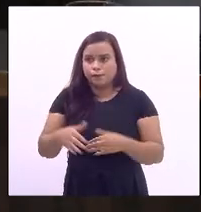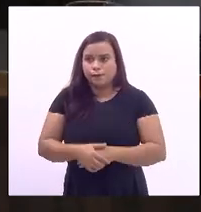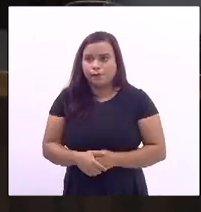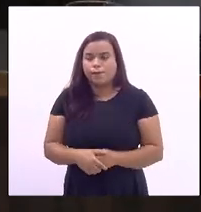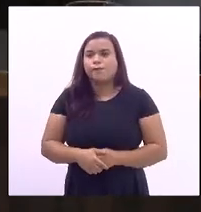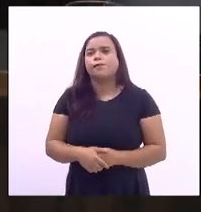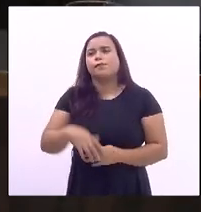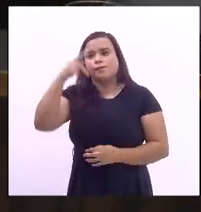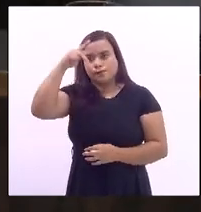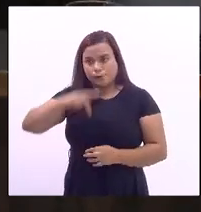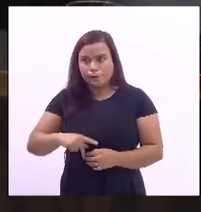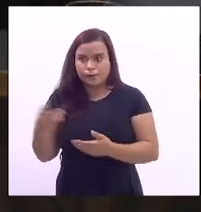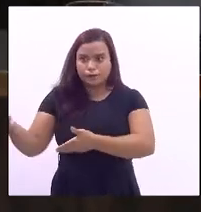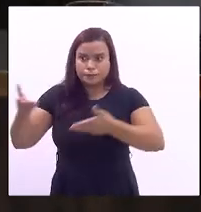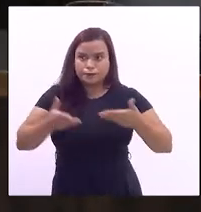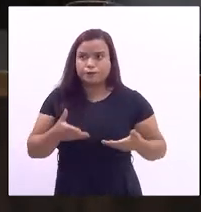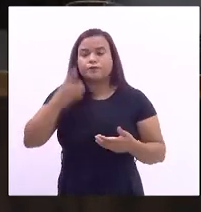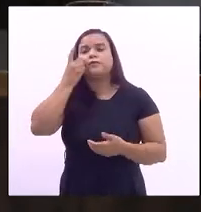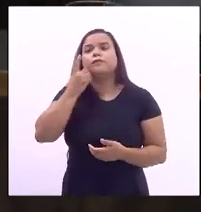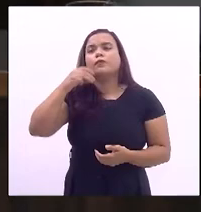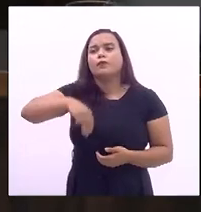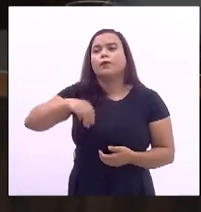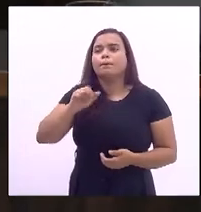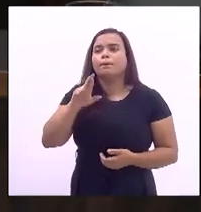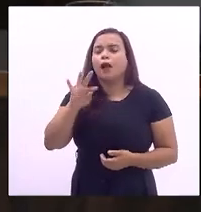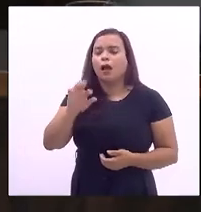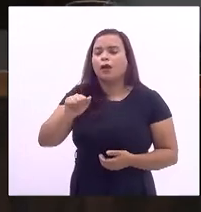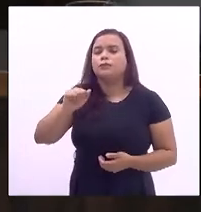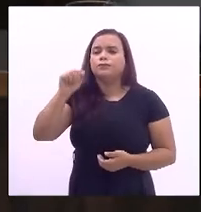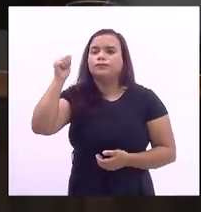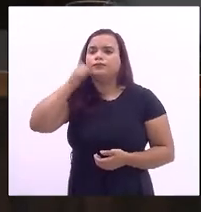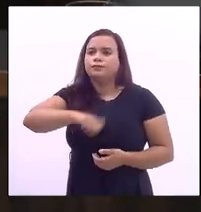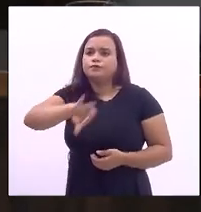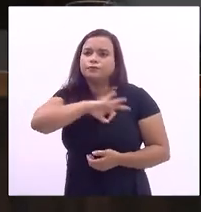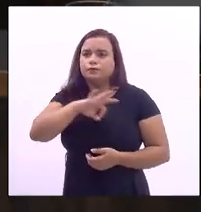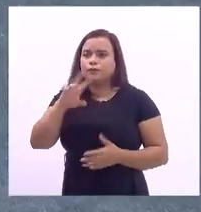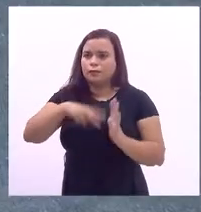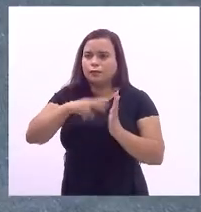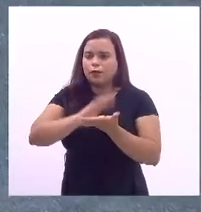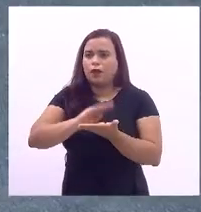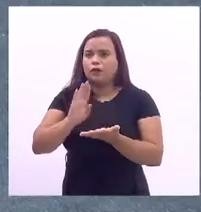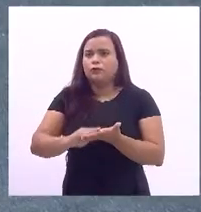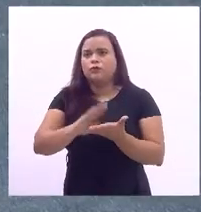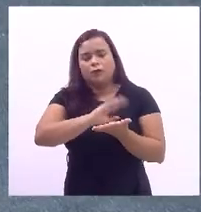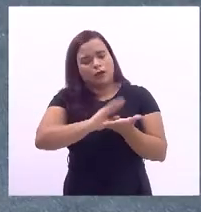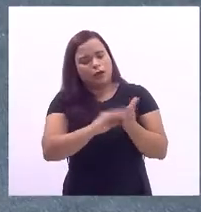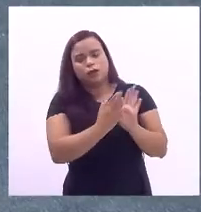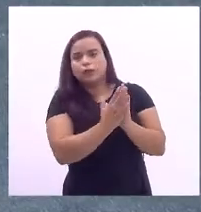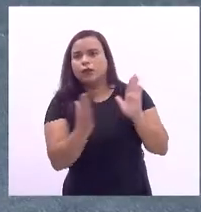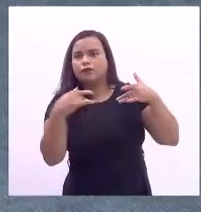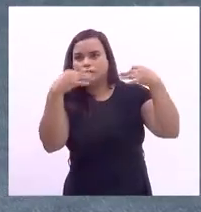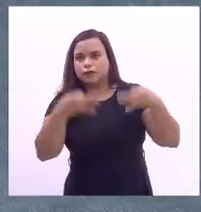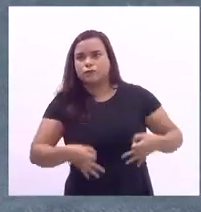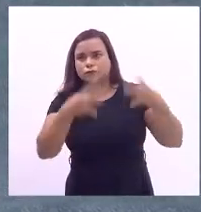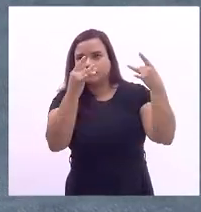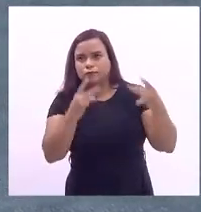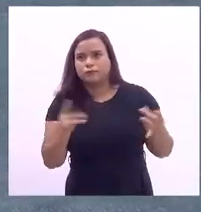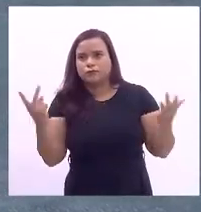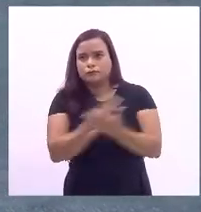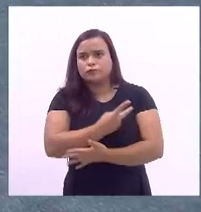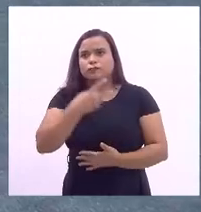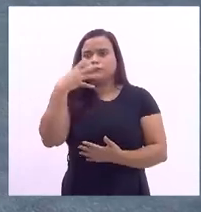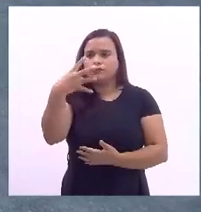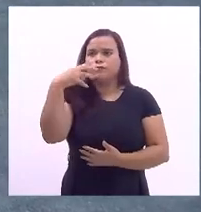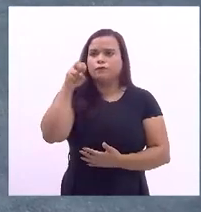presidência convida a deputada Martha Rocha fazer a leitura da ata da sessão anterior a tá reflete com exatidão o ocorrido na